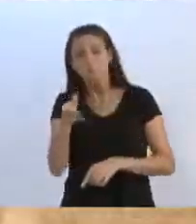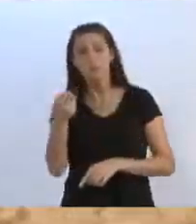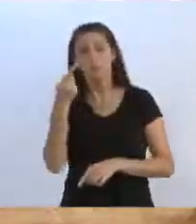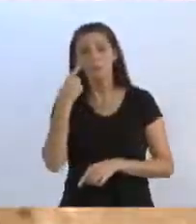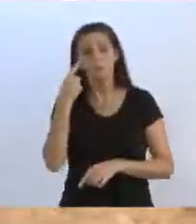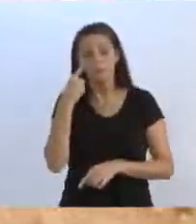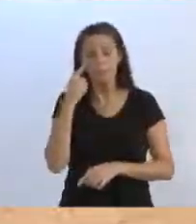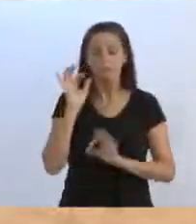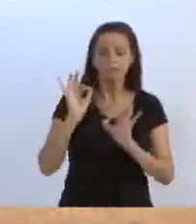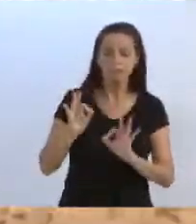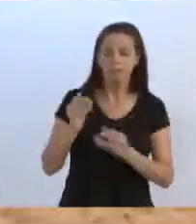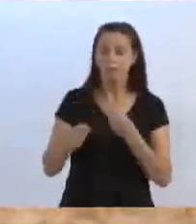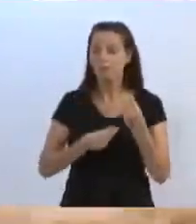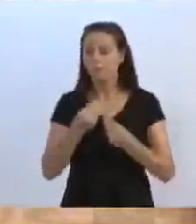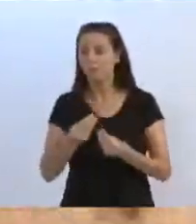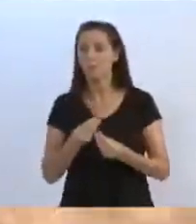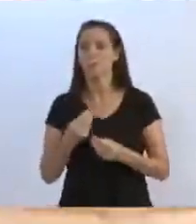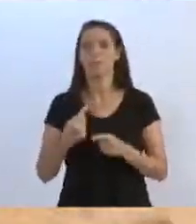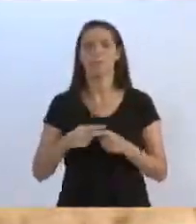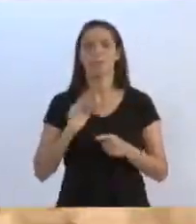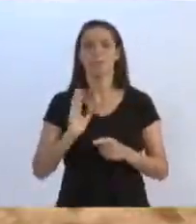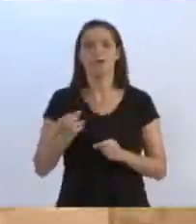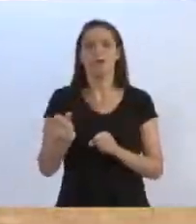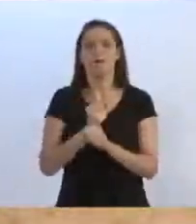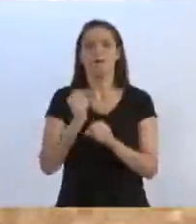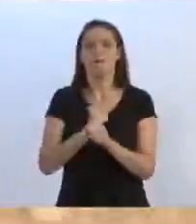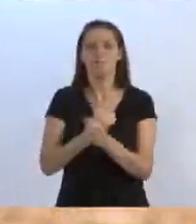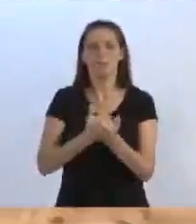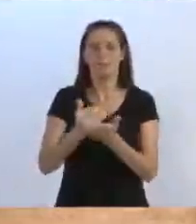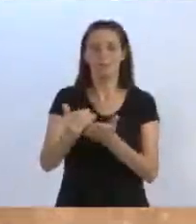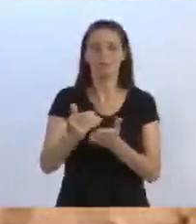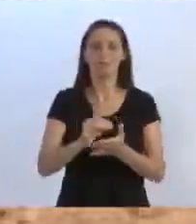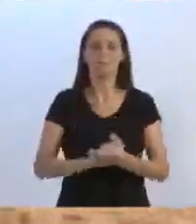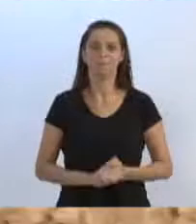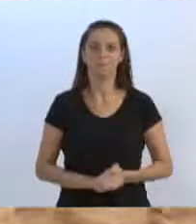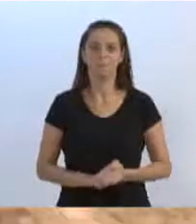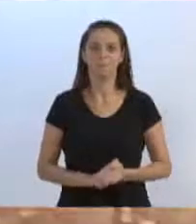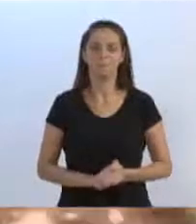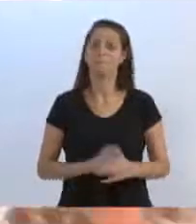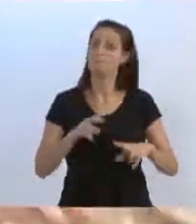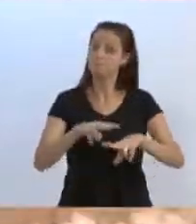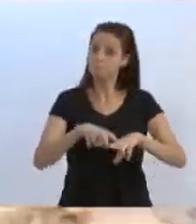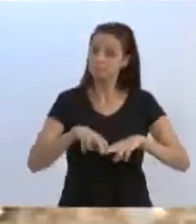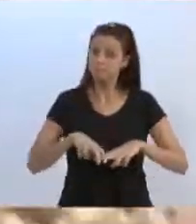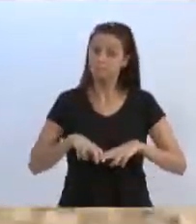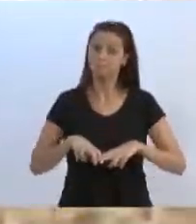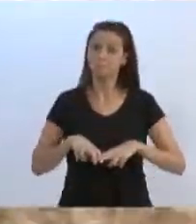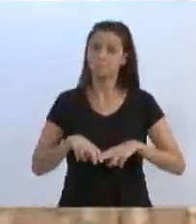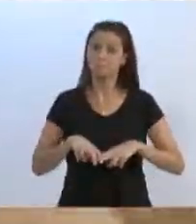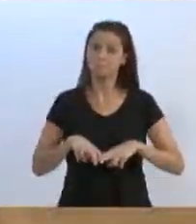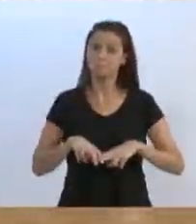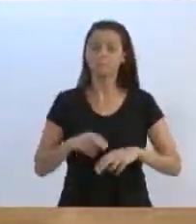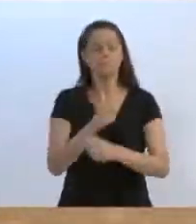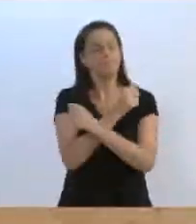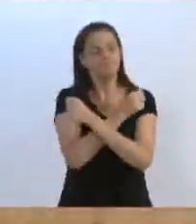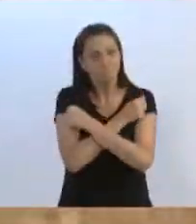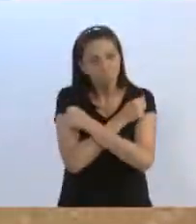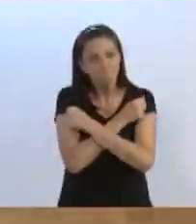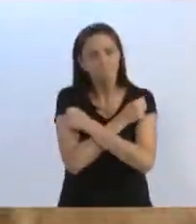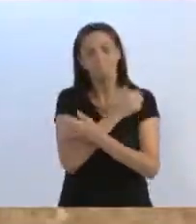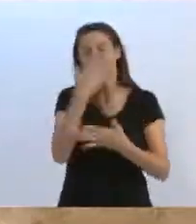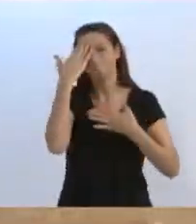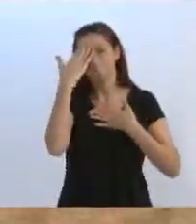obras iniciaram então quero mandar aqui no nosso abraço a nossa gratidão